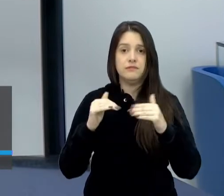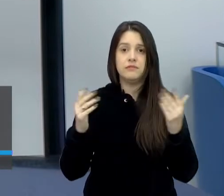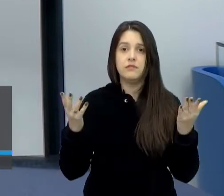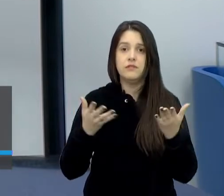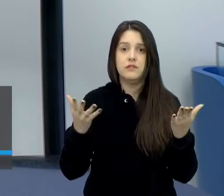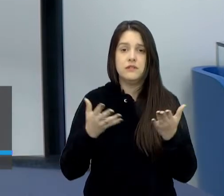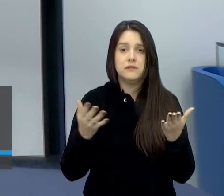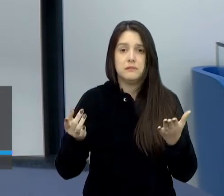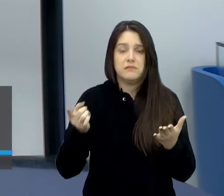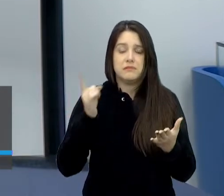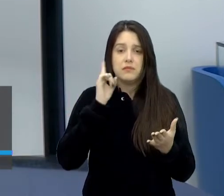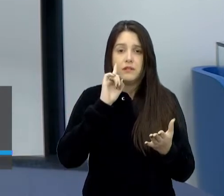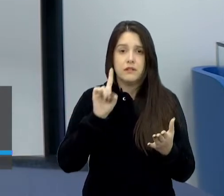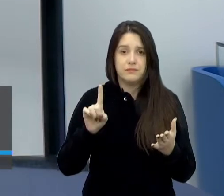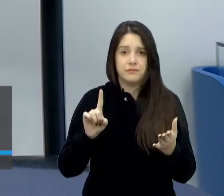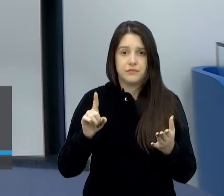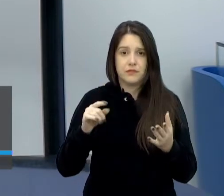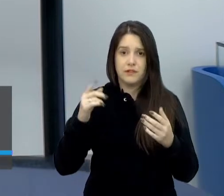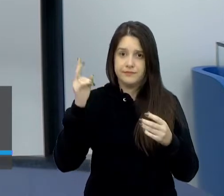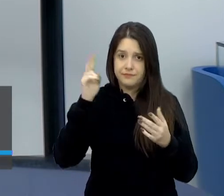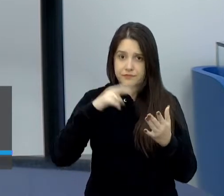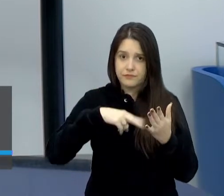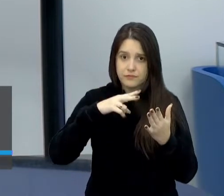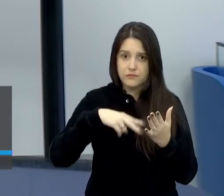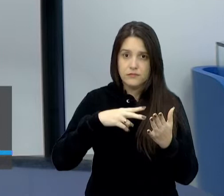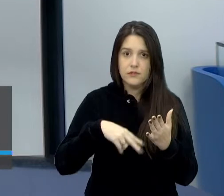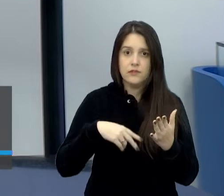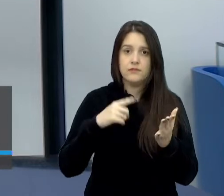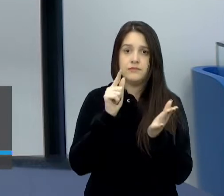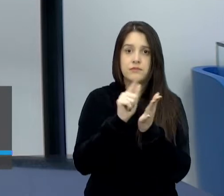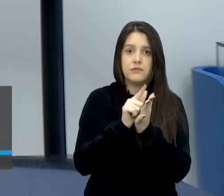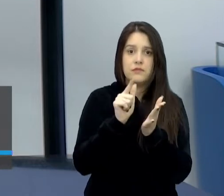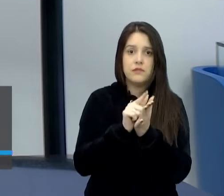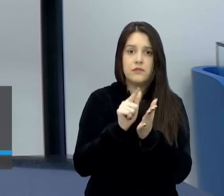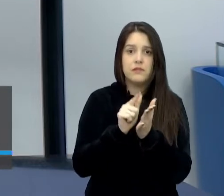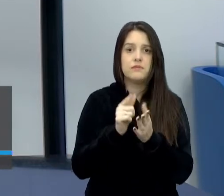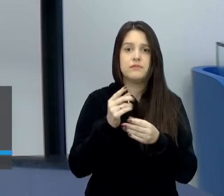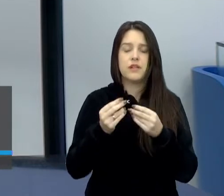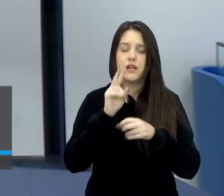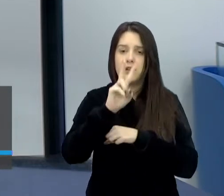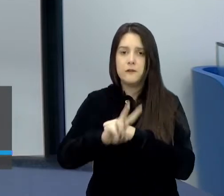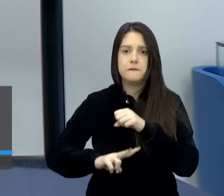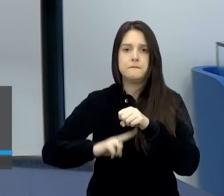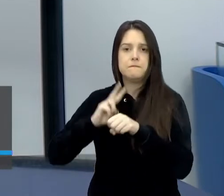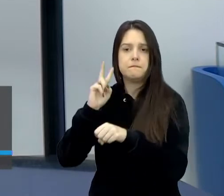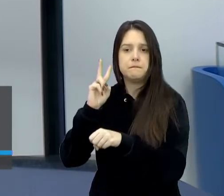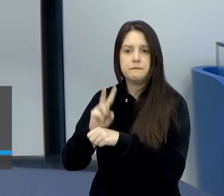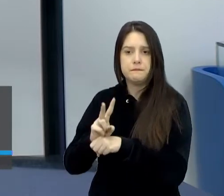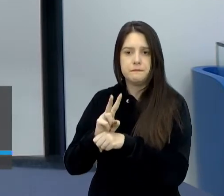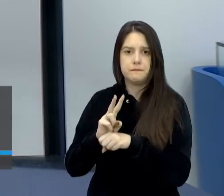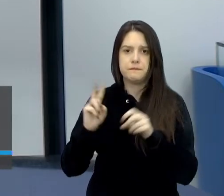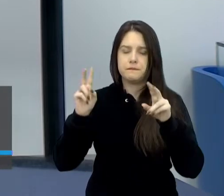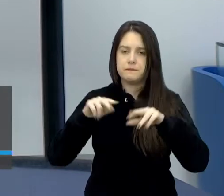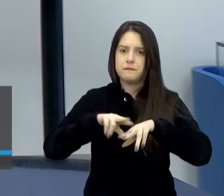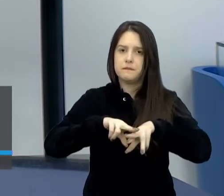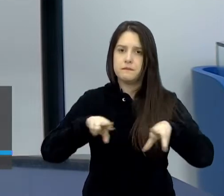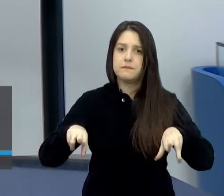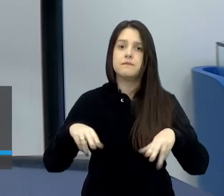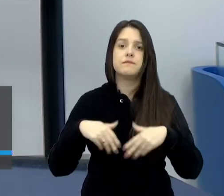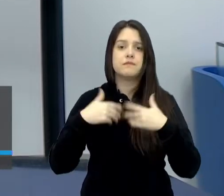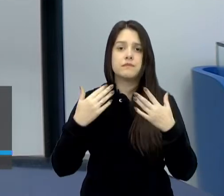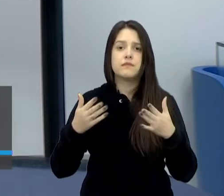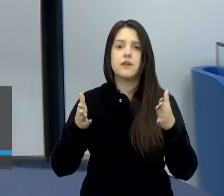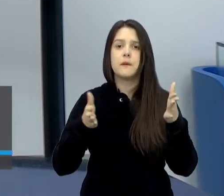não chega mais boleto na casa de ninguém, a gente está economizando papel aí, falando em sustentabilidade, não só a educação financeira sustentável,